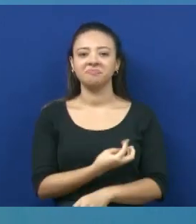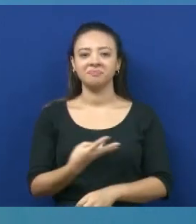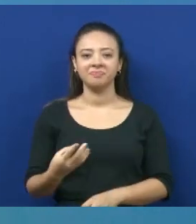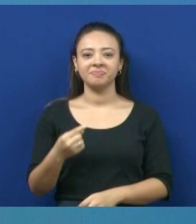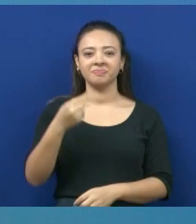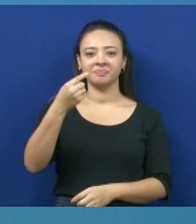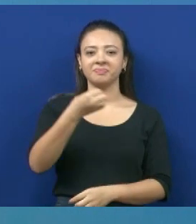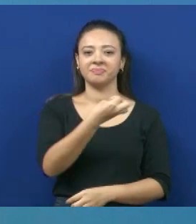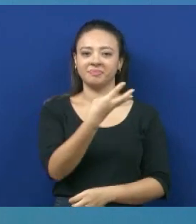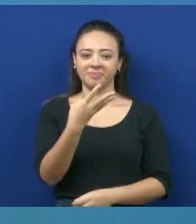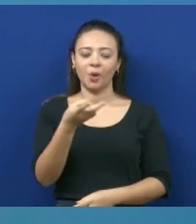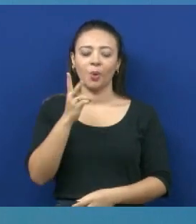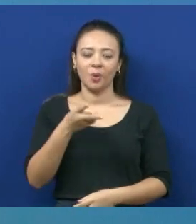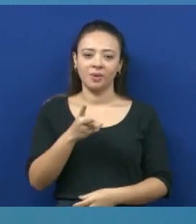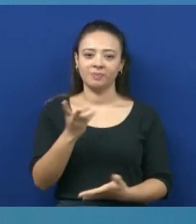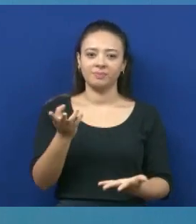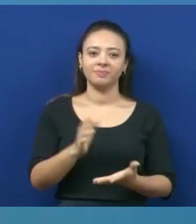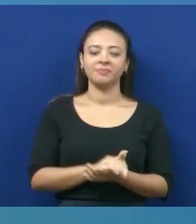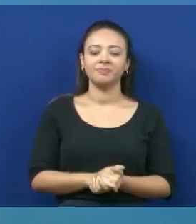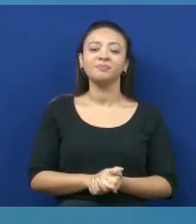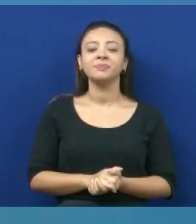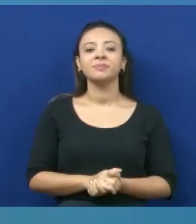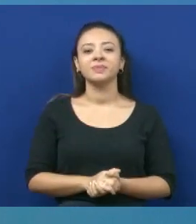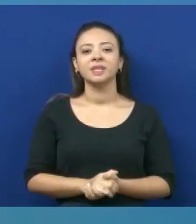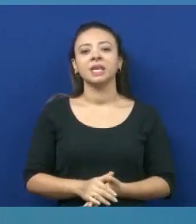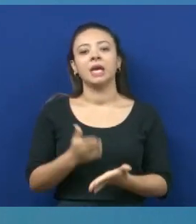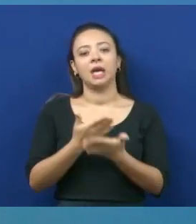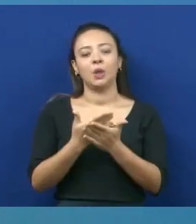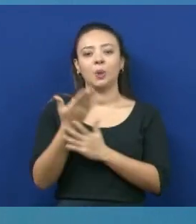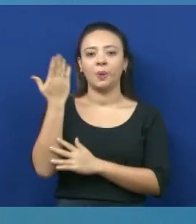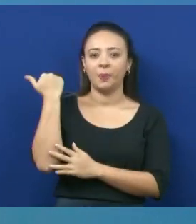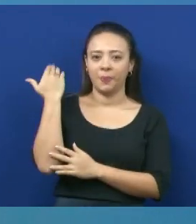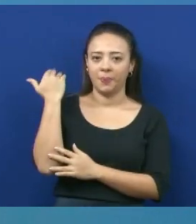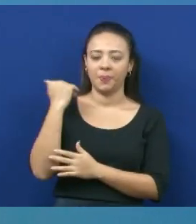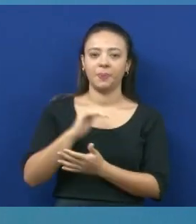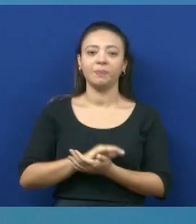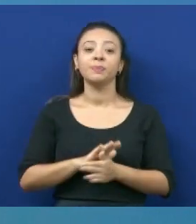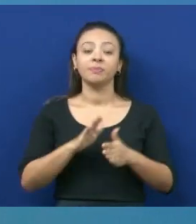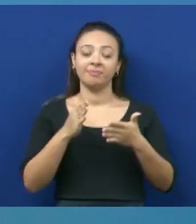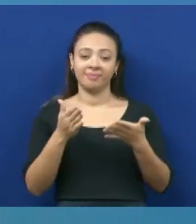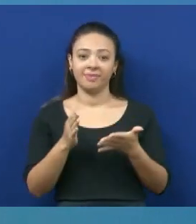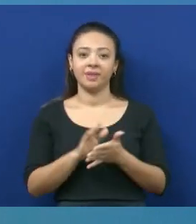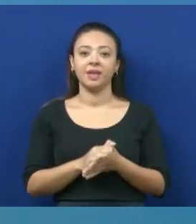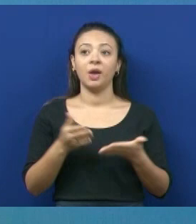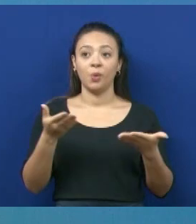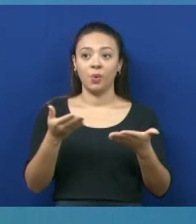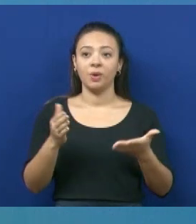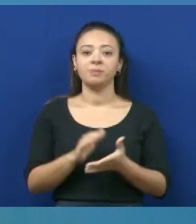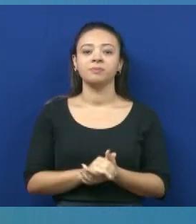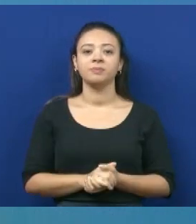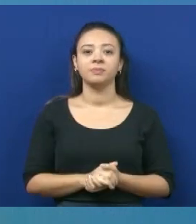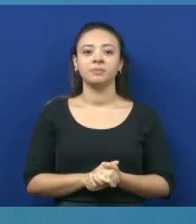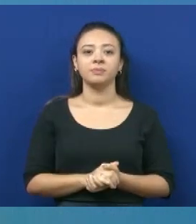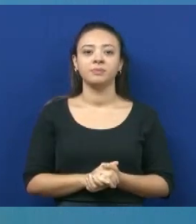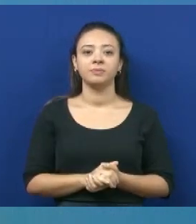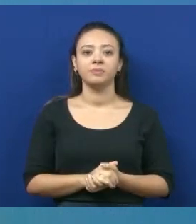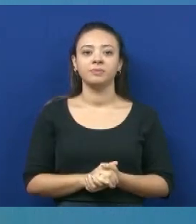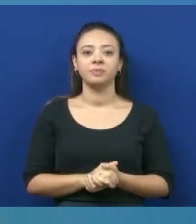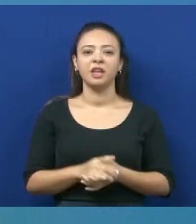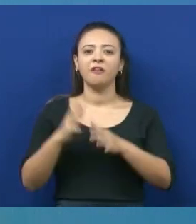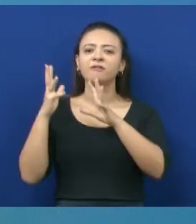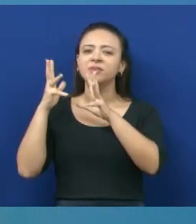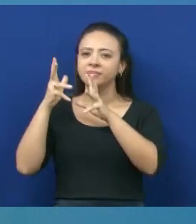potenciação. Nós vamos dar continuidade à aula anterior. Para isto, vamos dar mais